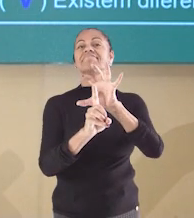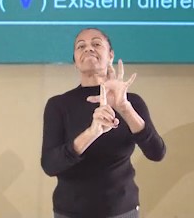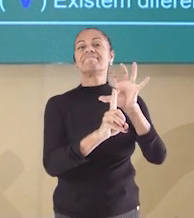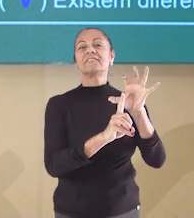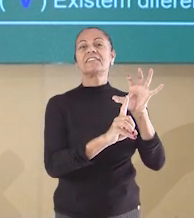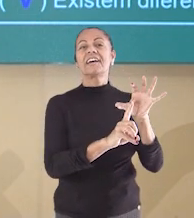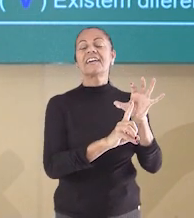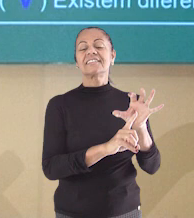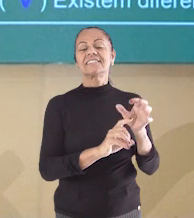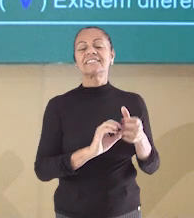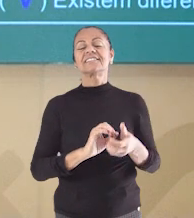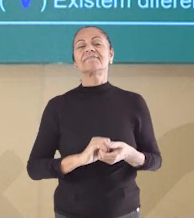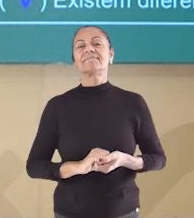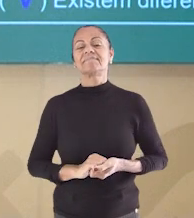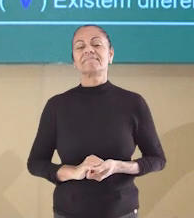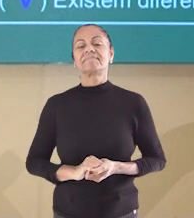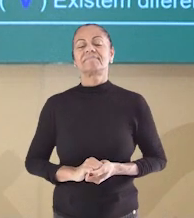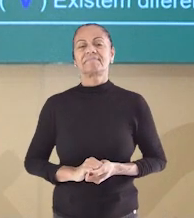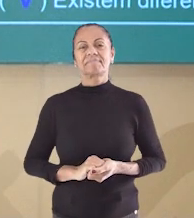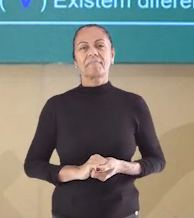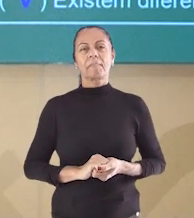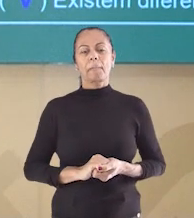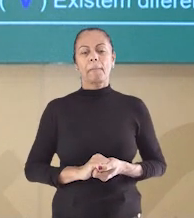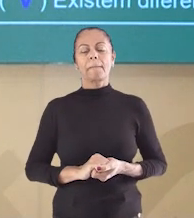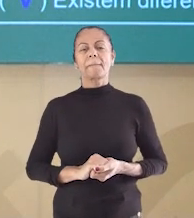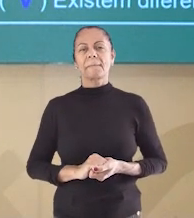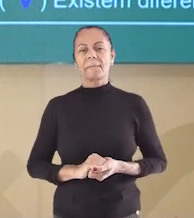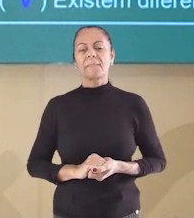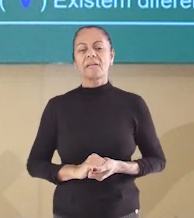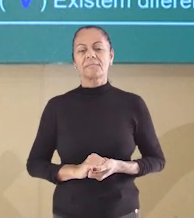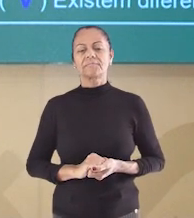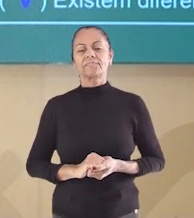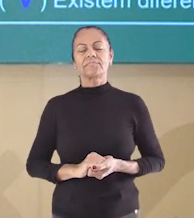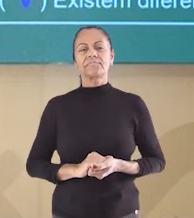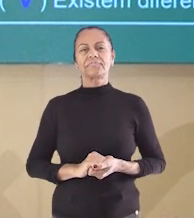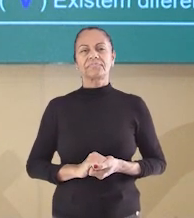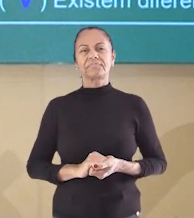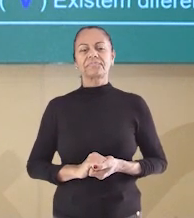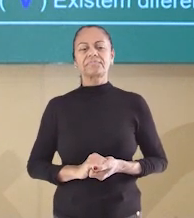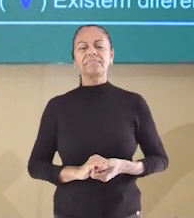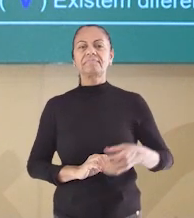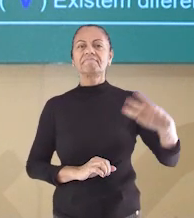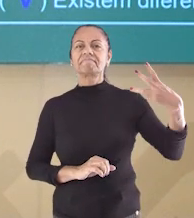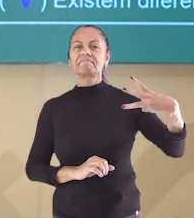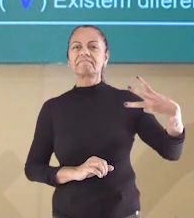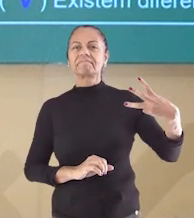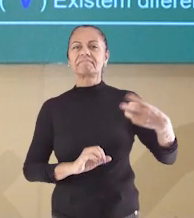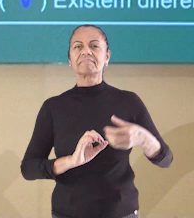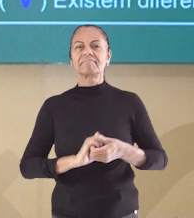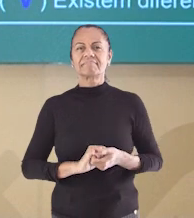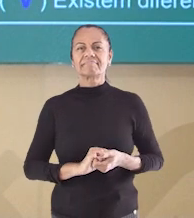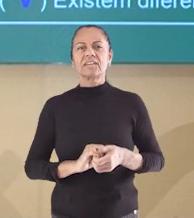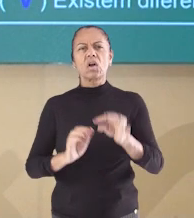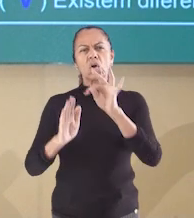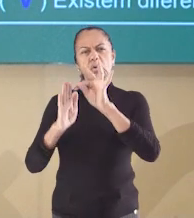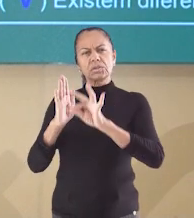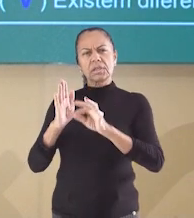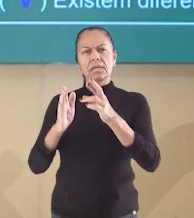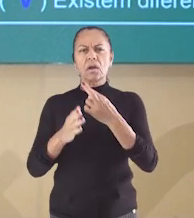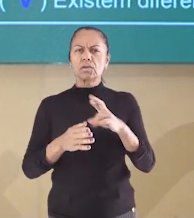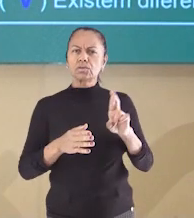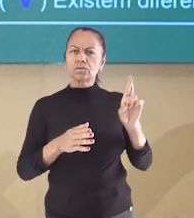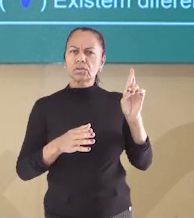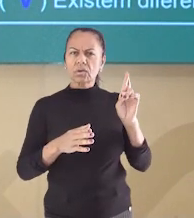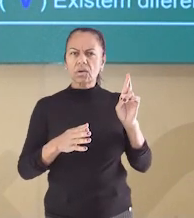da religiosidade na nossa história e na cultura dos povos. Terceiro, os